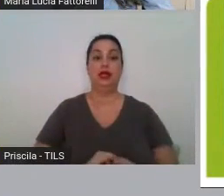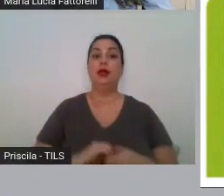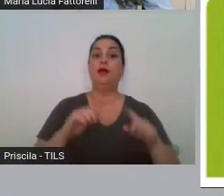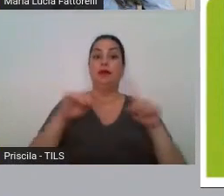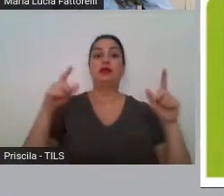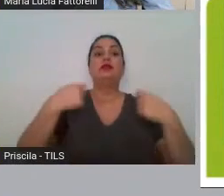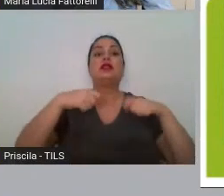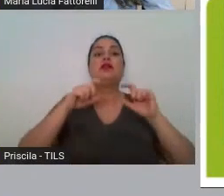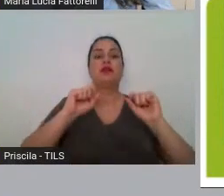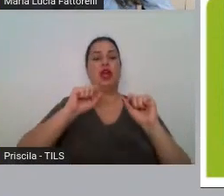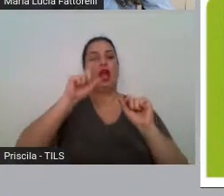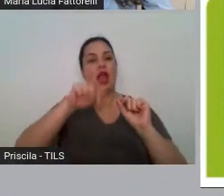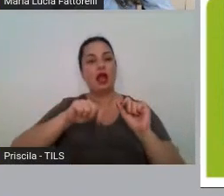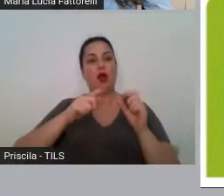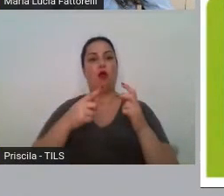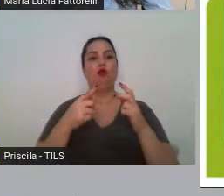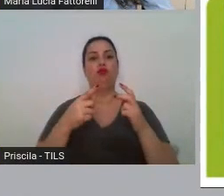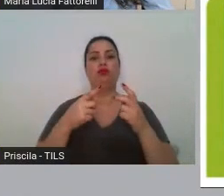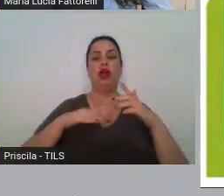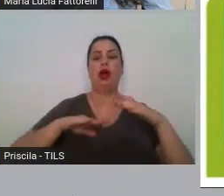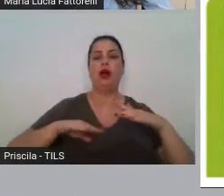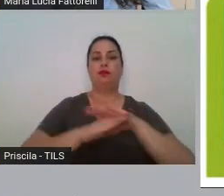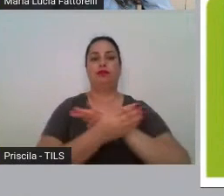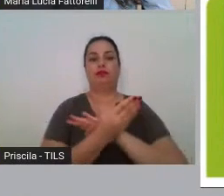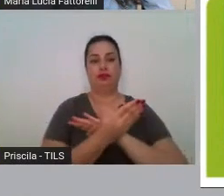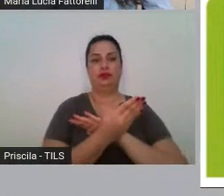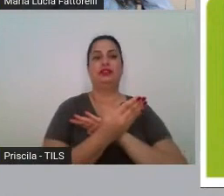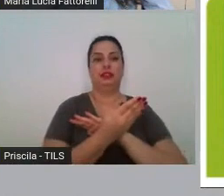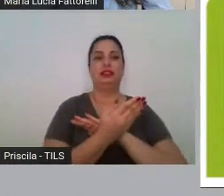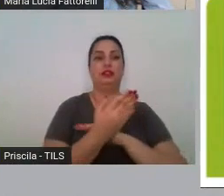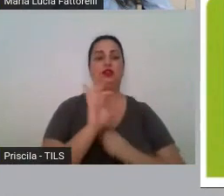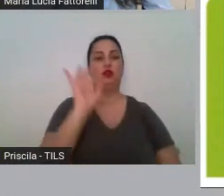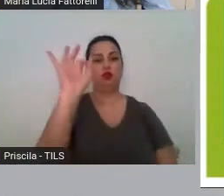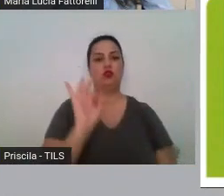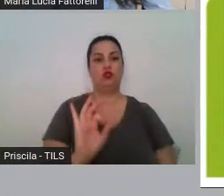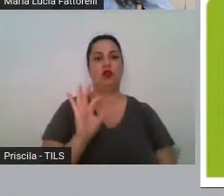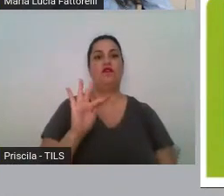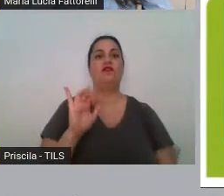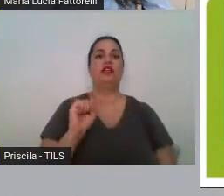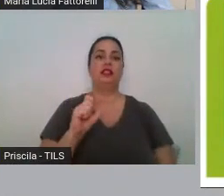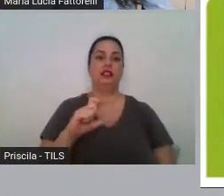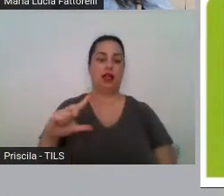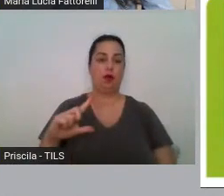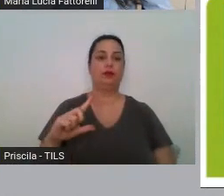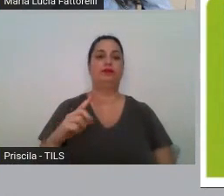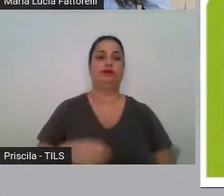renegociação da dívida da 8727 de 93, fim do prazo